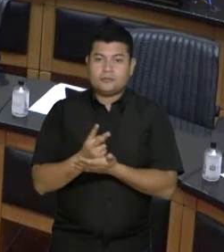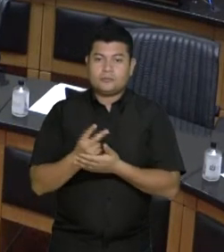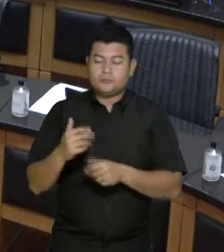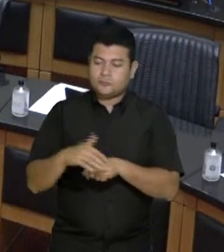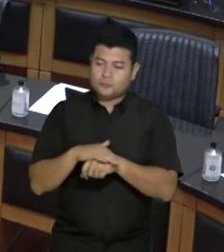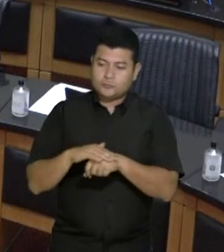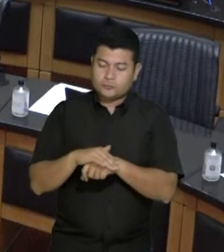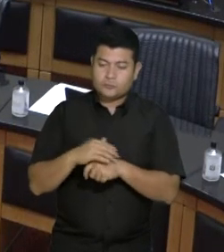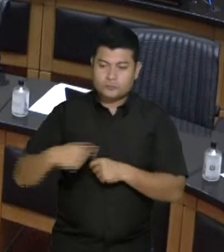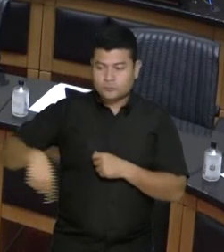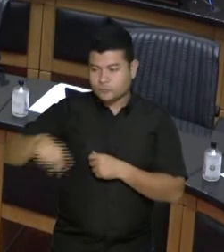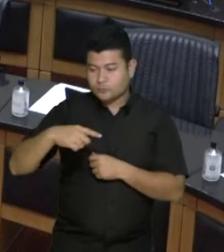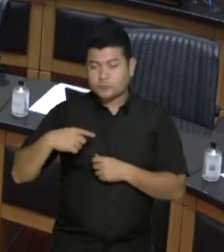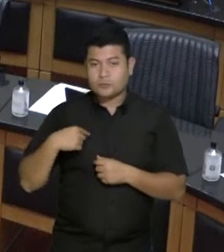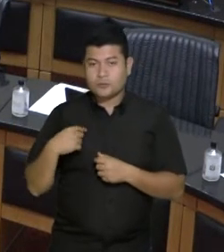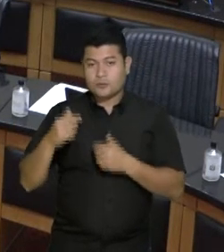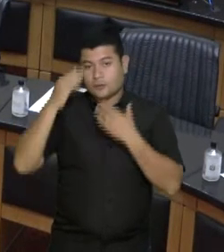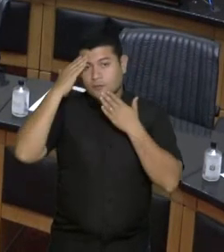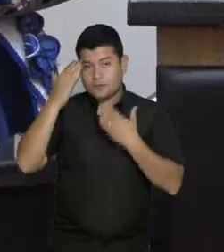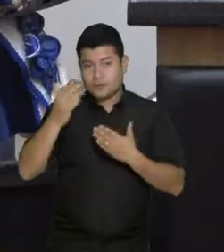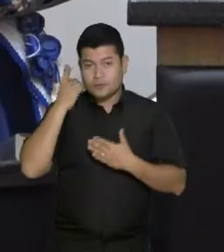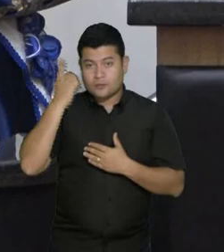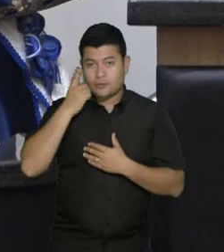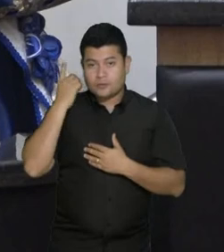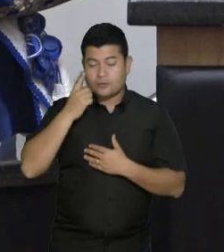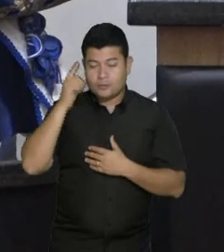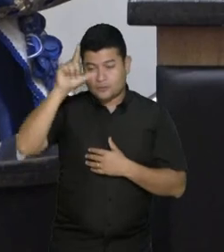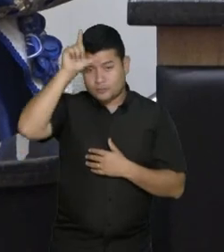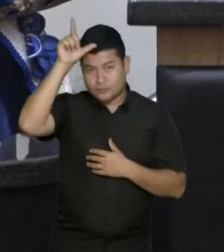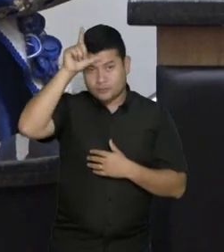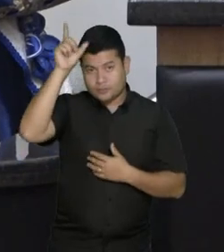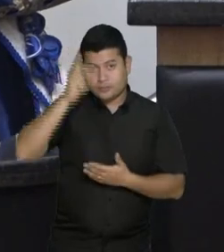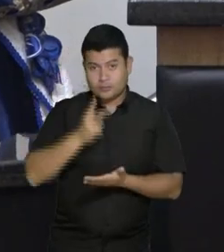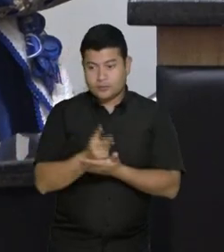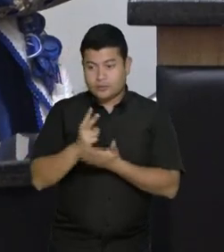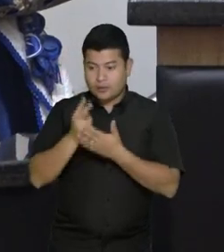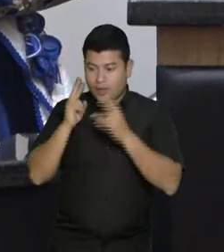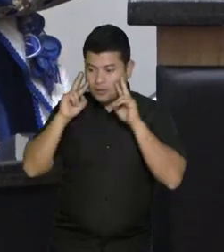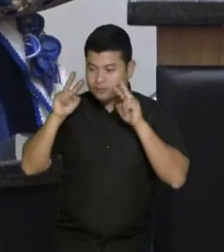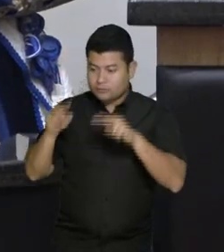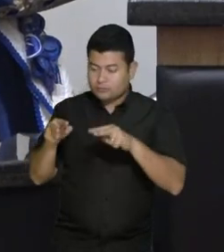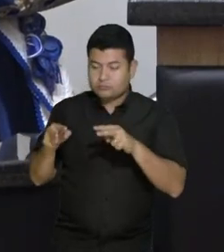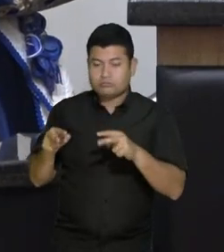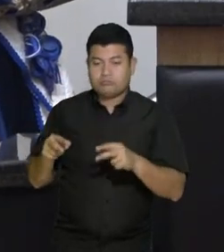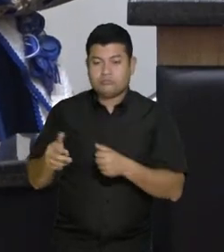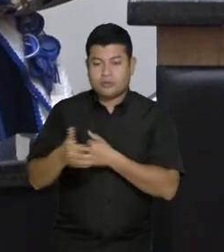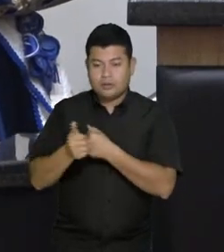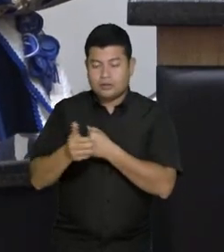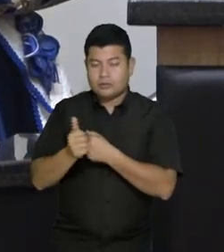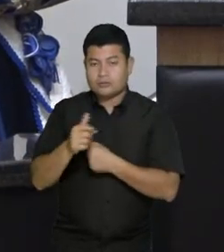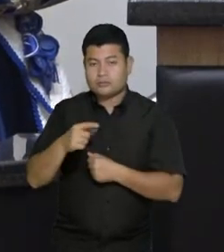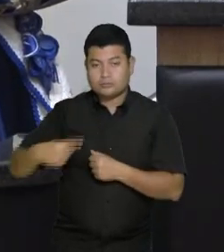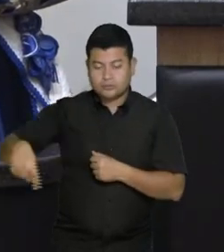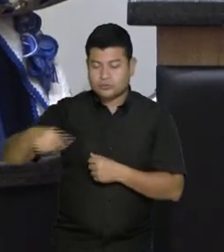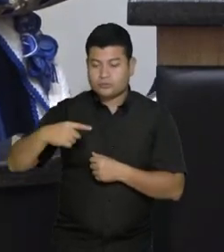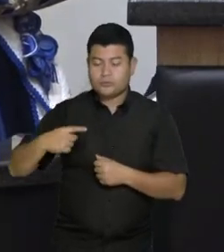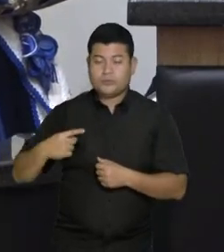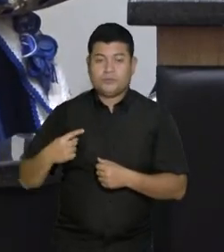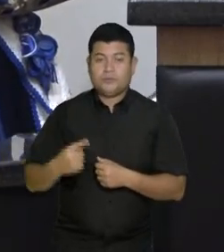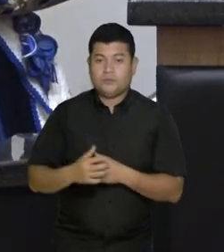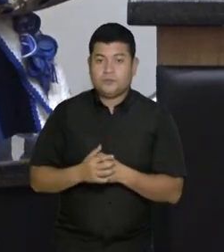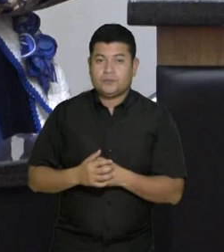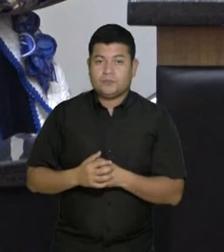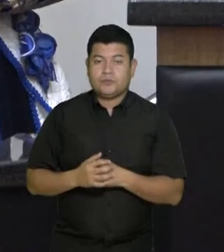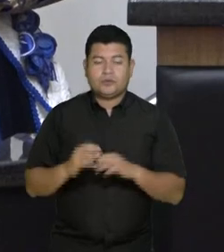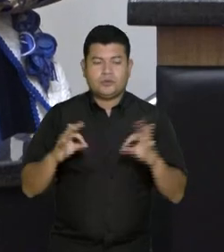com a gente, agradecer o deputado Sargento Lima, que sempre também olhou com bons olhos pelo nosso município, enfim, todos os deputados que lembraram do